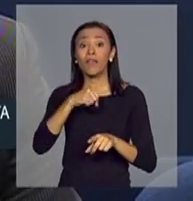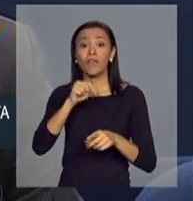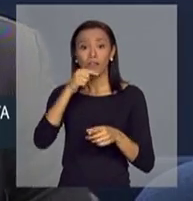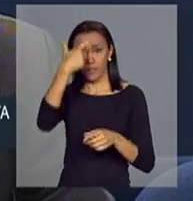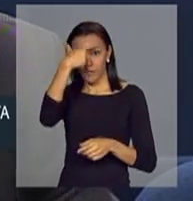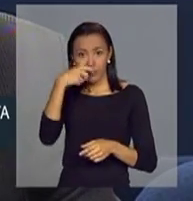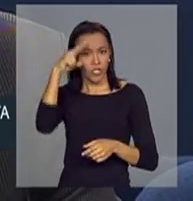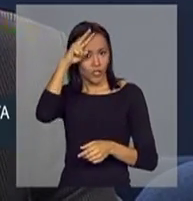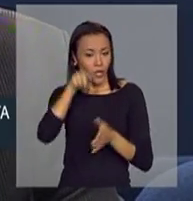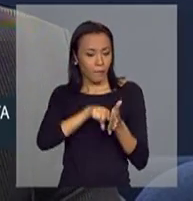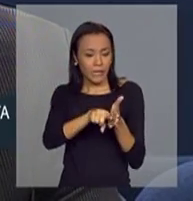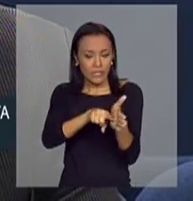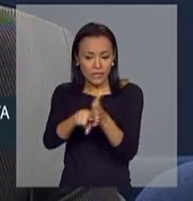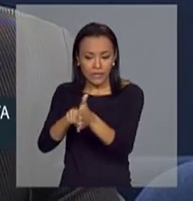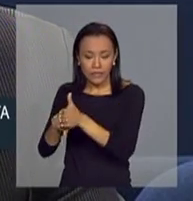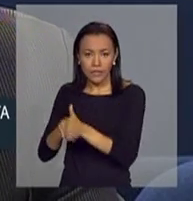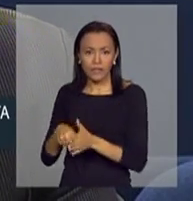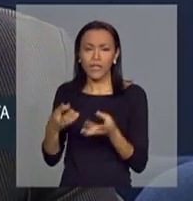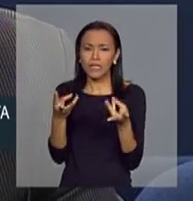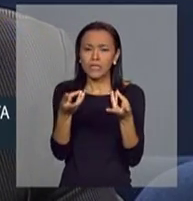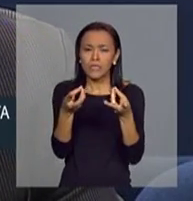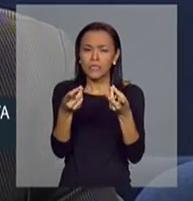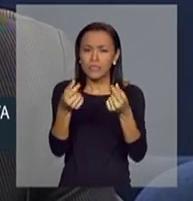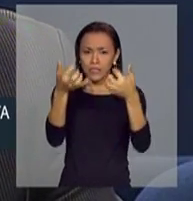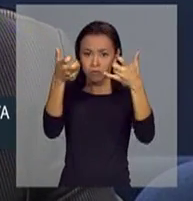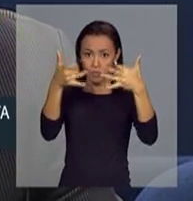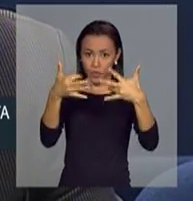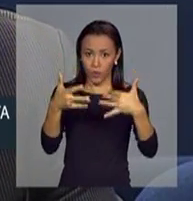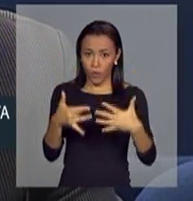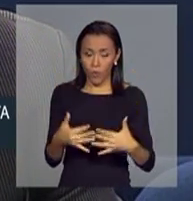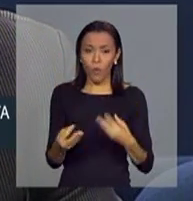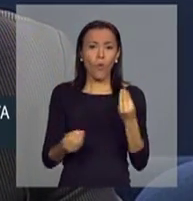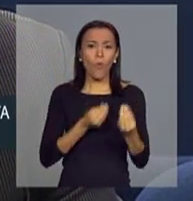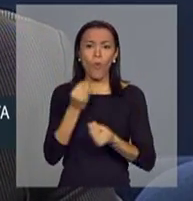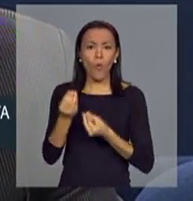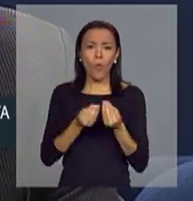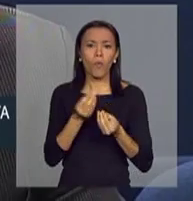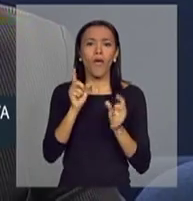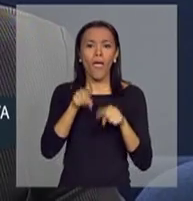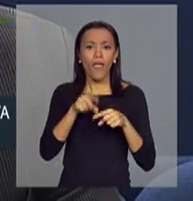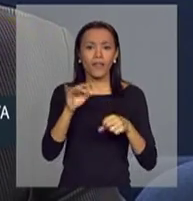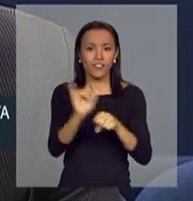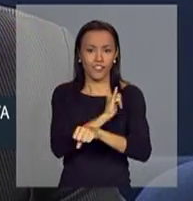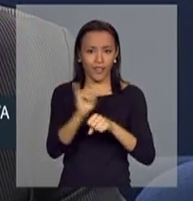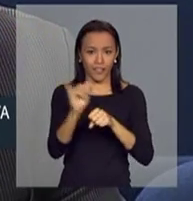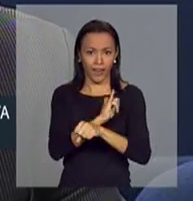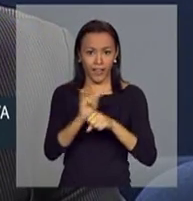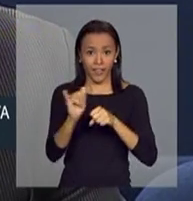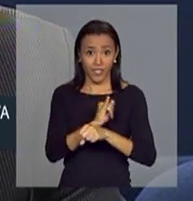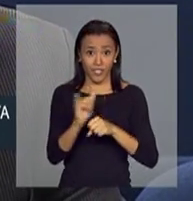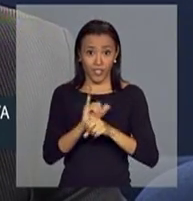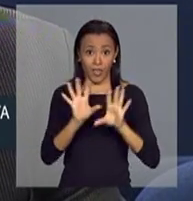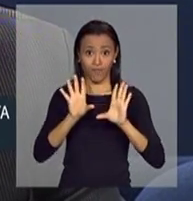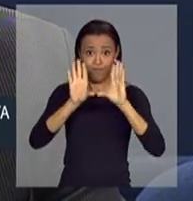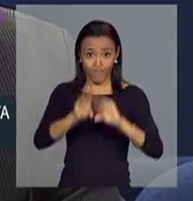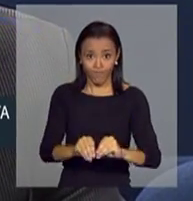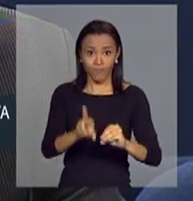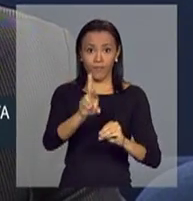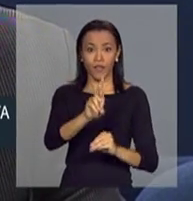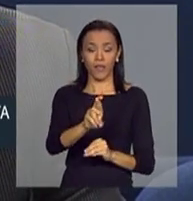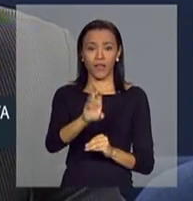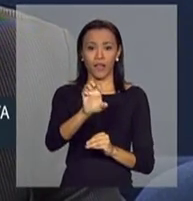e detalhou toda a linha de comando da repressão. Só que o desafio da professora não foi só